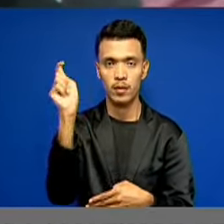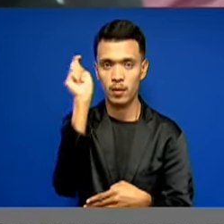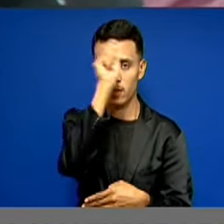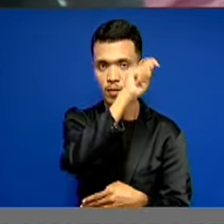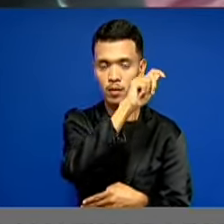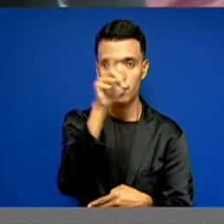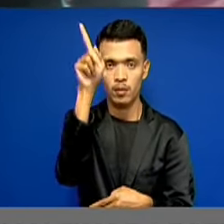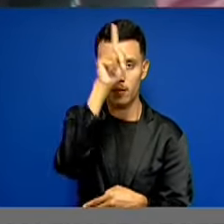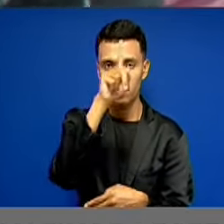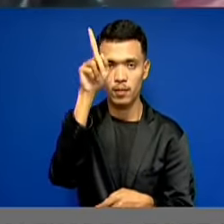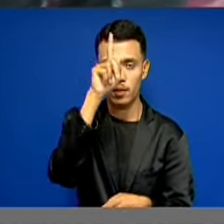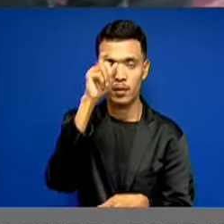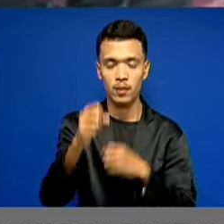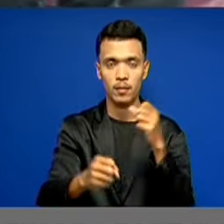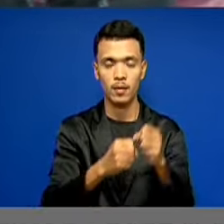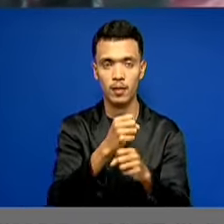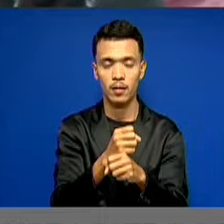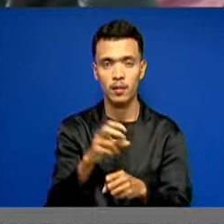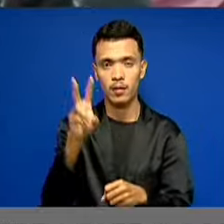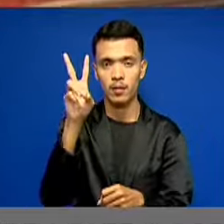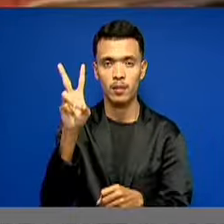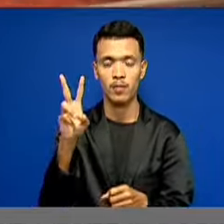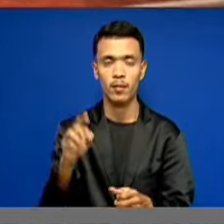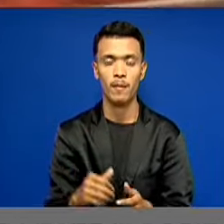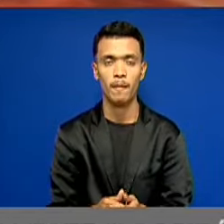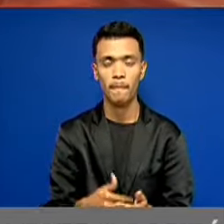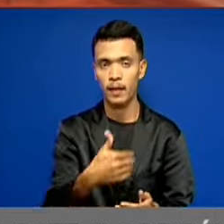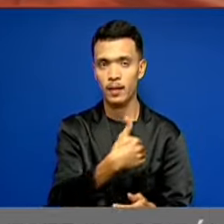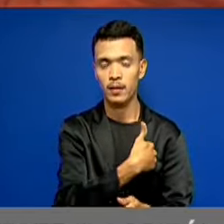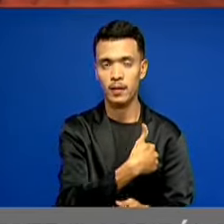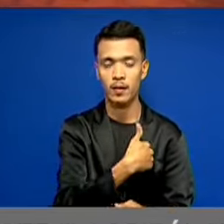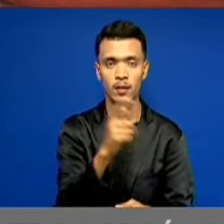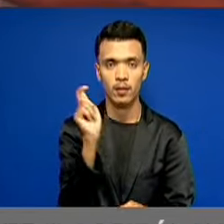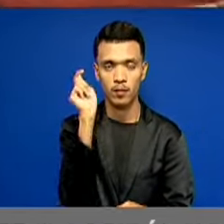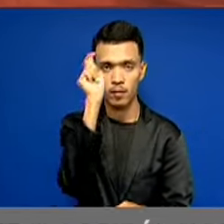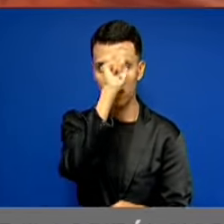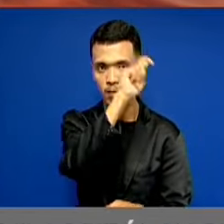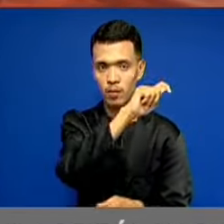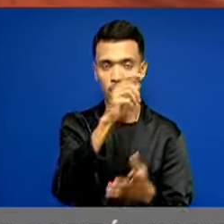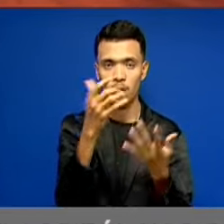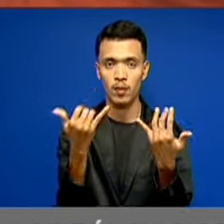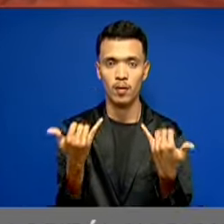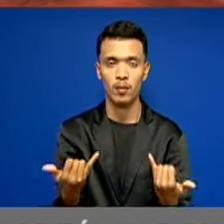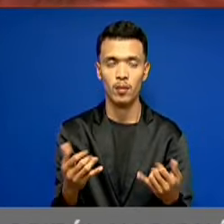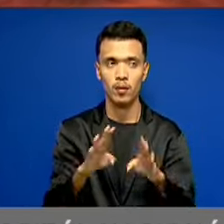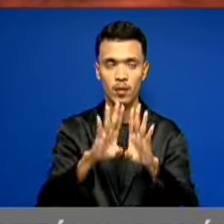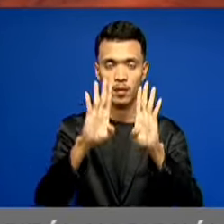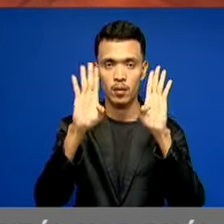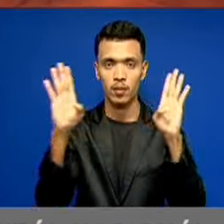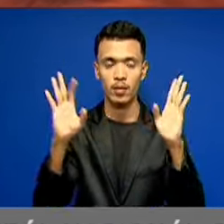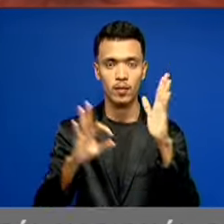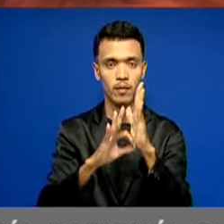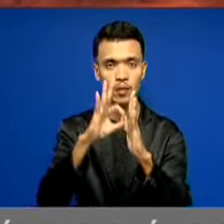ou duração batinan rua. Se deu graduado em loque faculdade foi